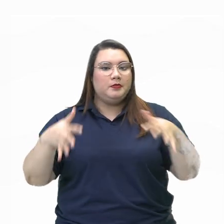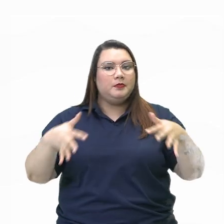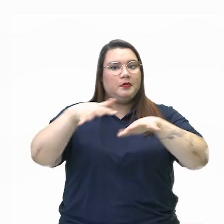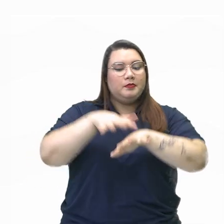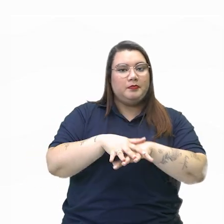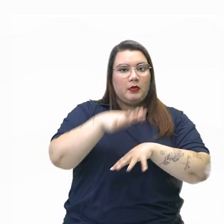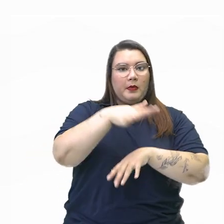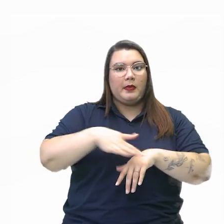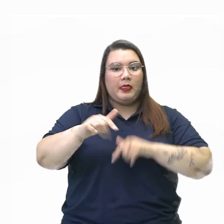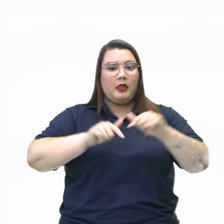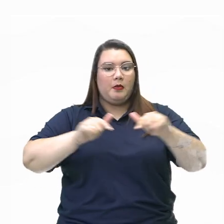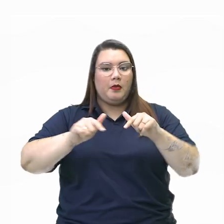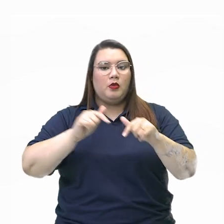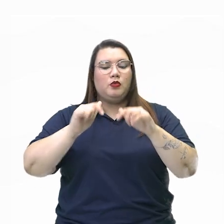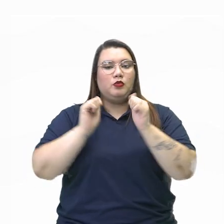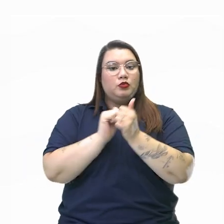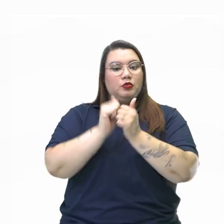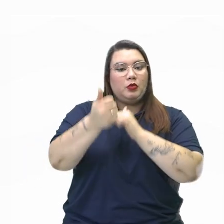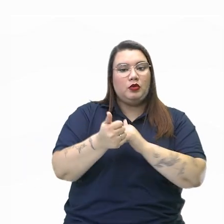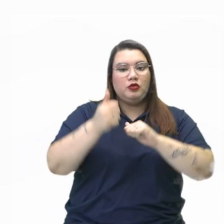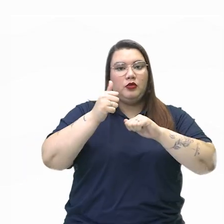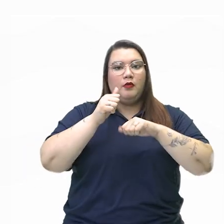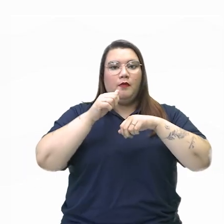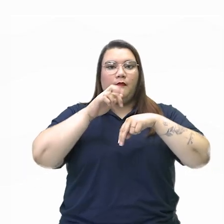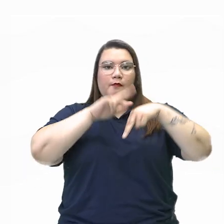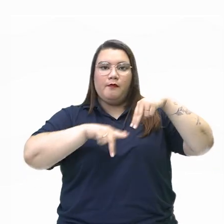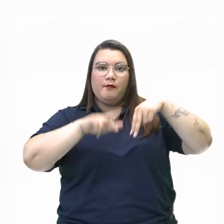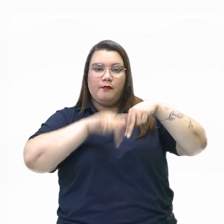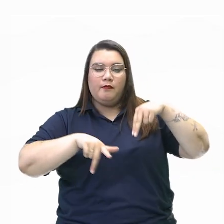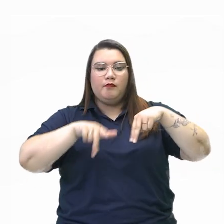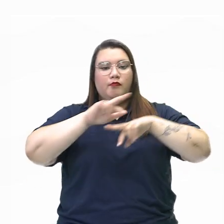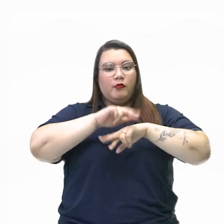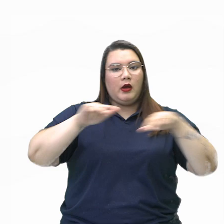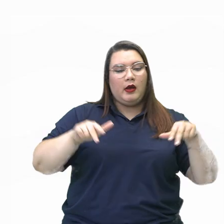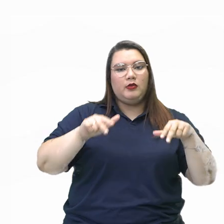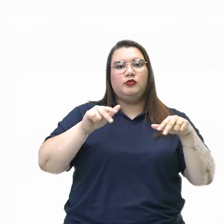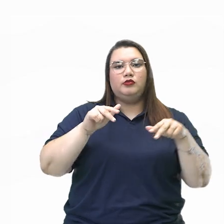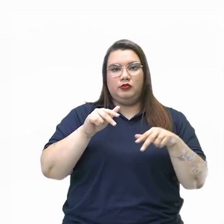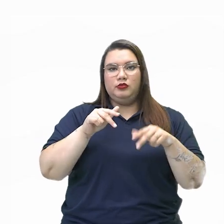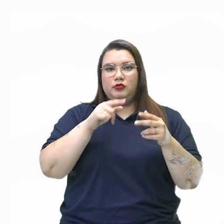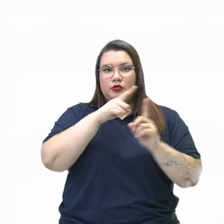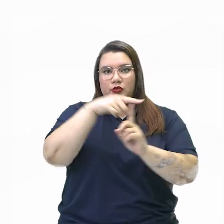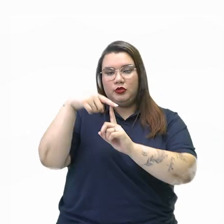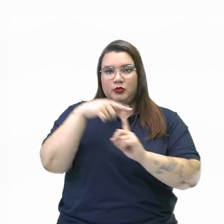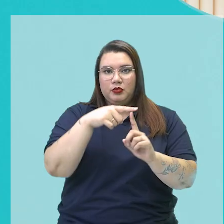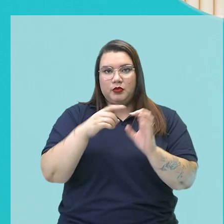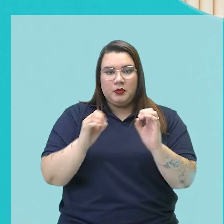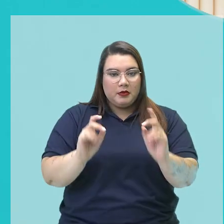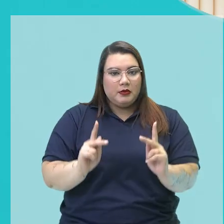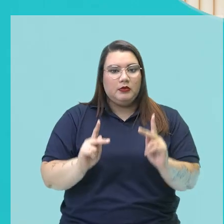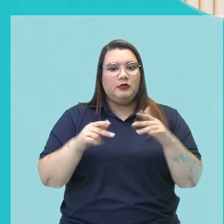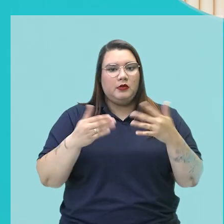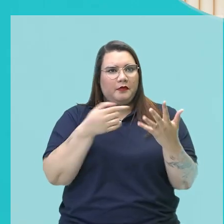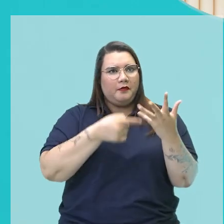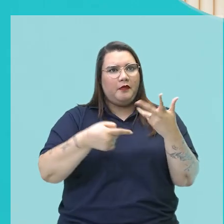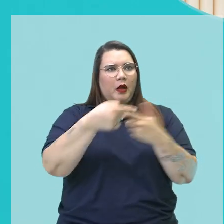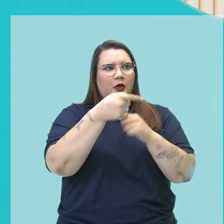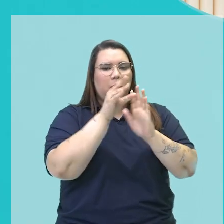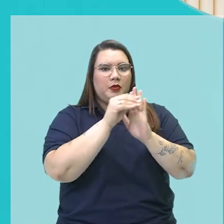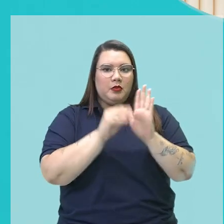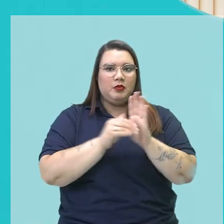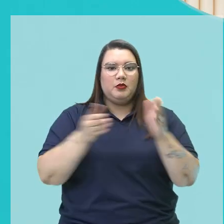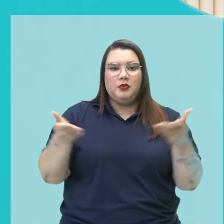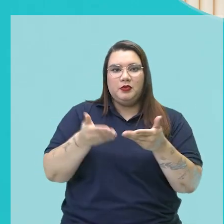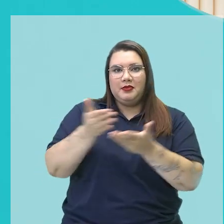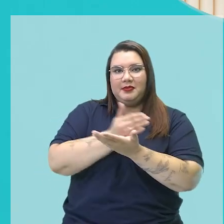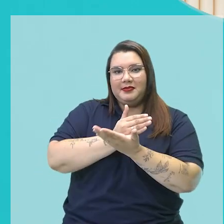doping, inclusão, mercado esportivo, diversidade de gênero, entre outros. Olha só quanto assunto